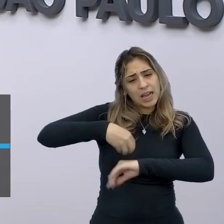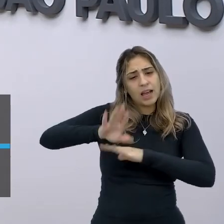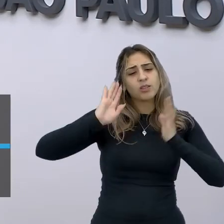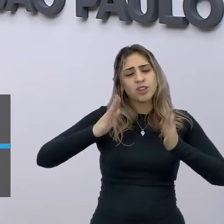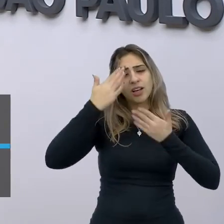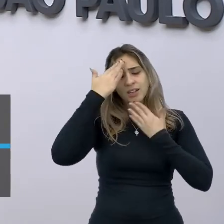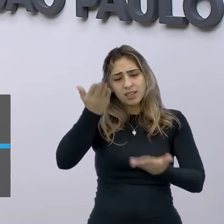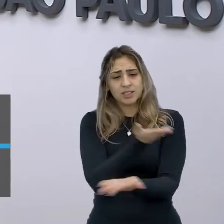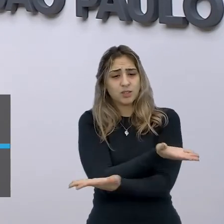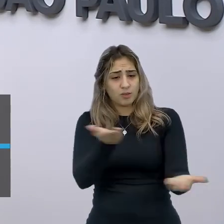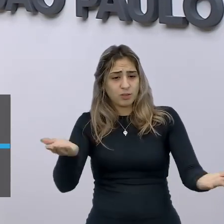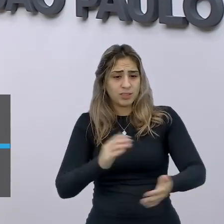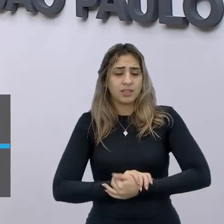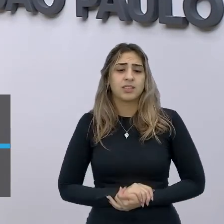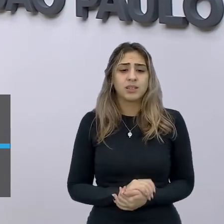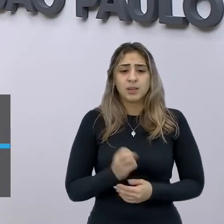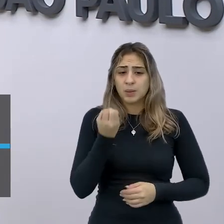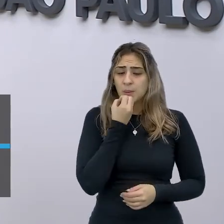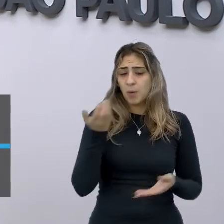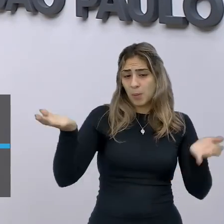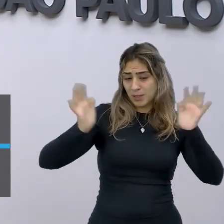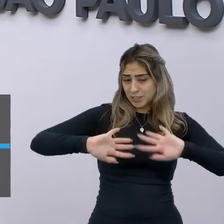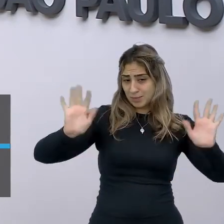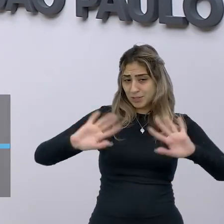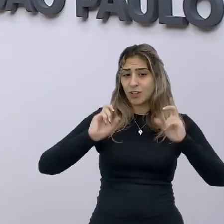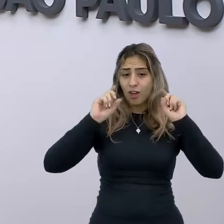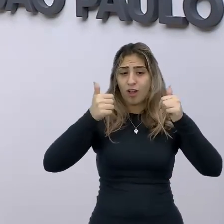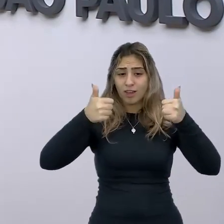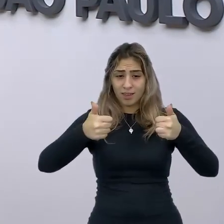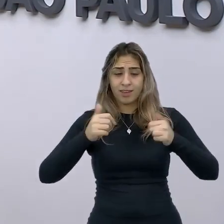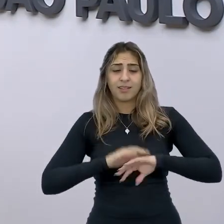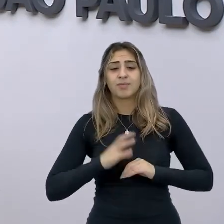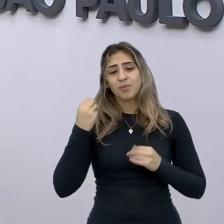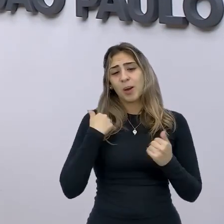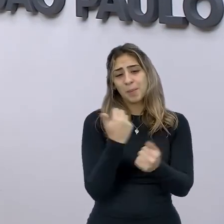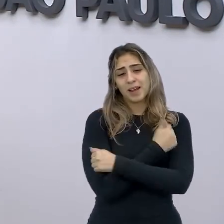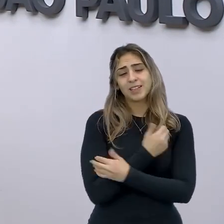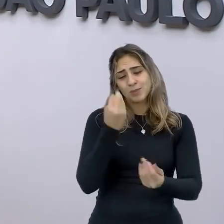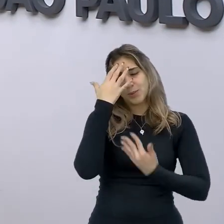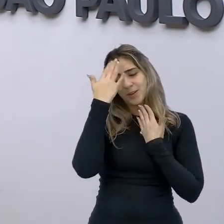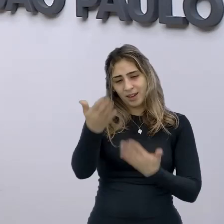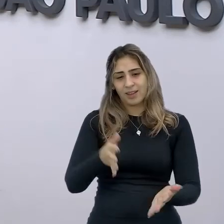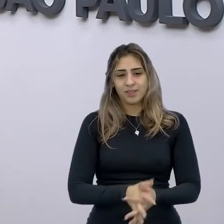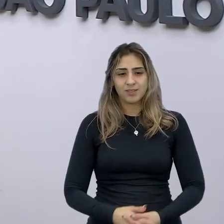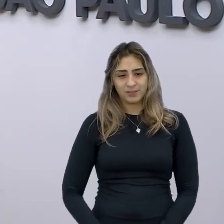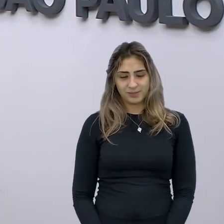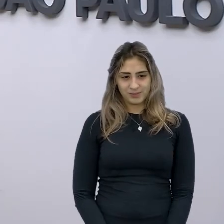eu agradeço a vocês e vou me despedindo aqui, tá certo? Um grande abraço e valeu!